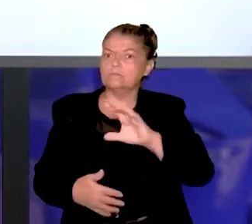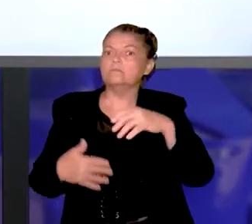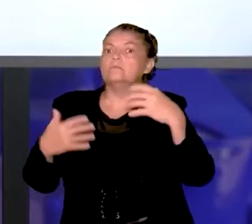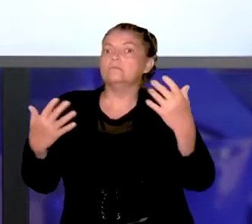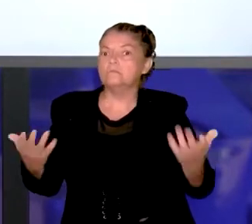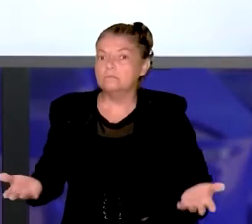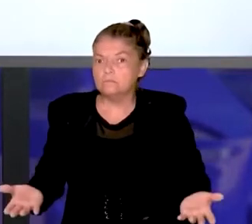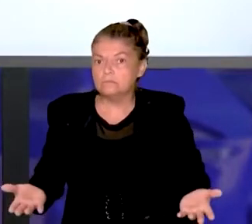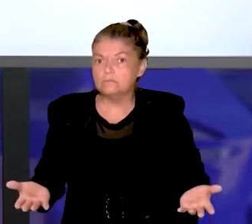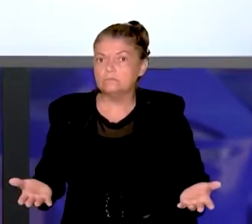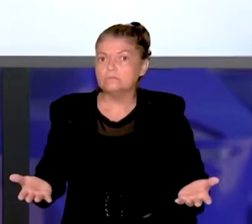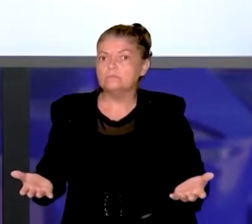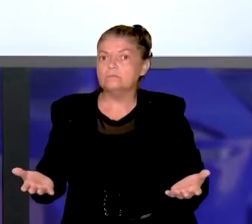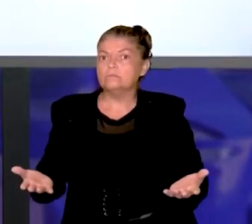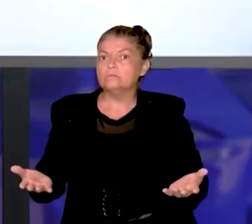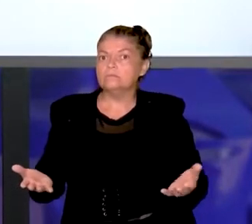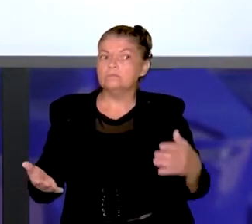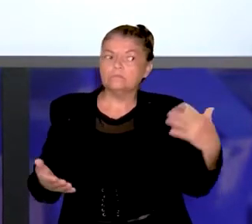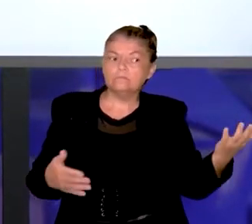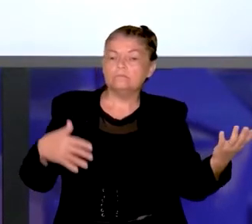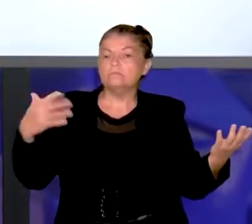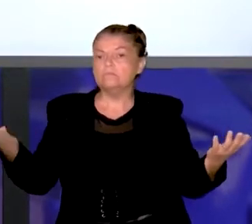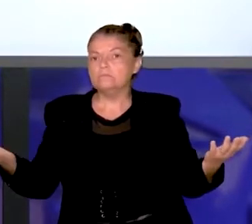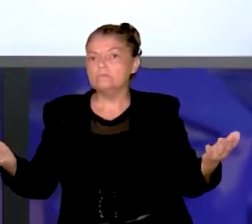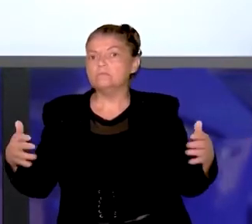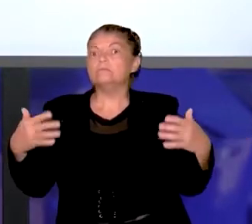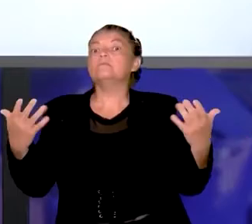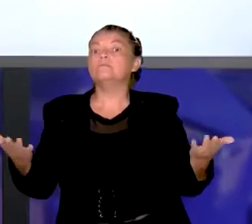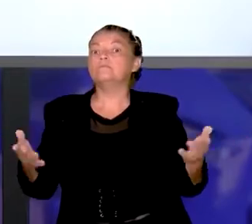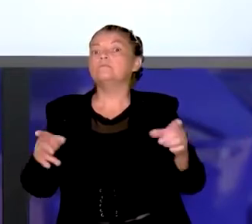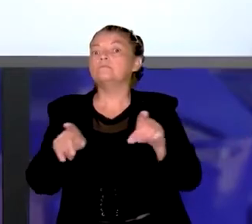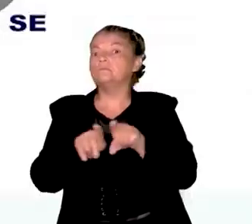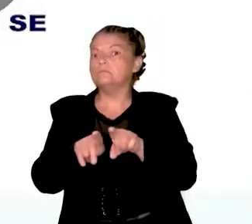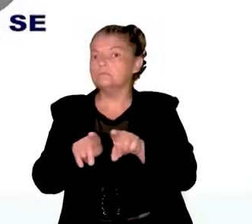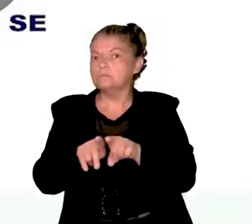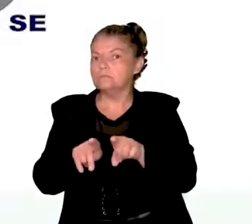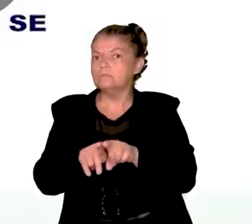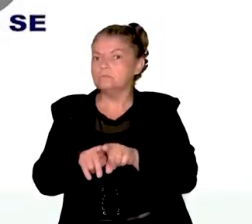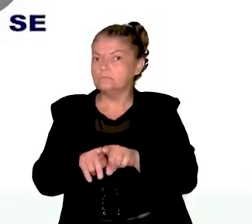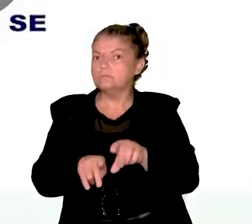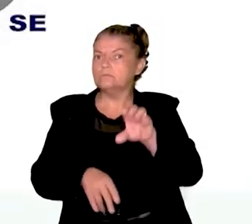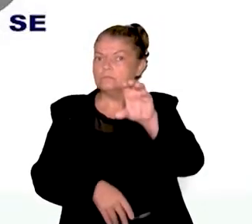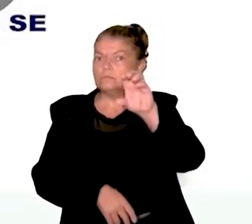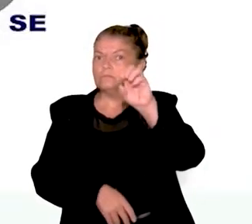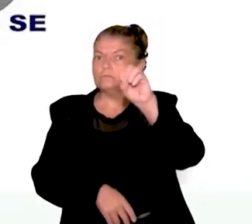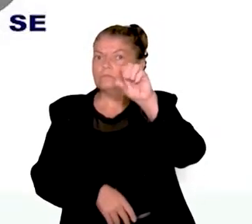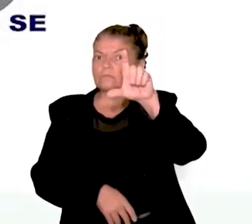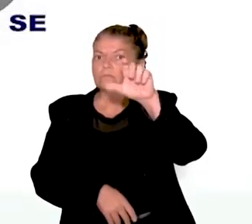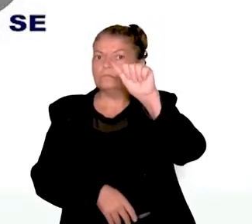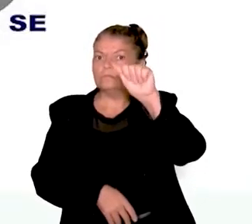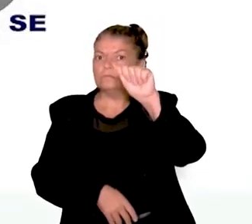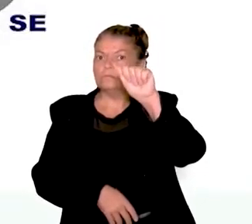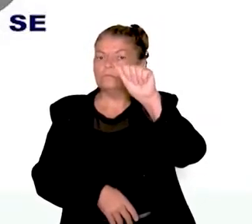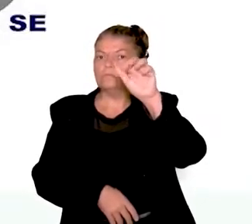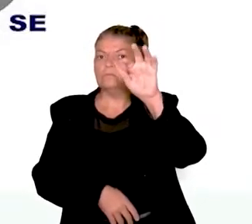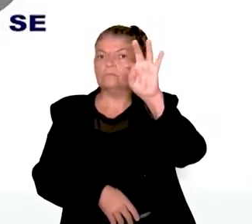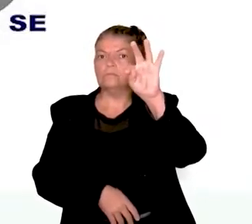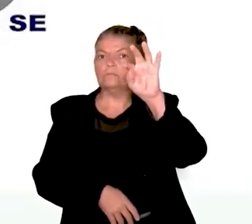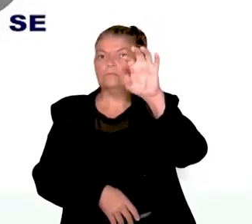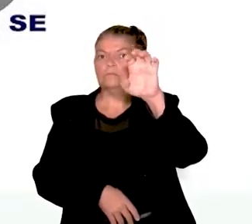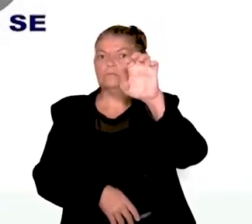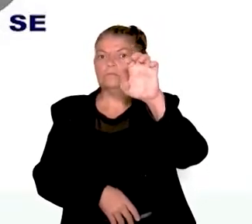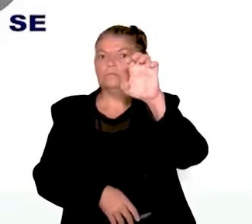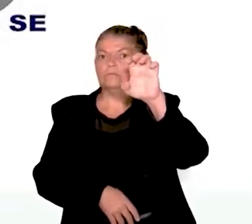intermédio, entre um ponto cardeal e outro, se dá também os pontos colaterais, que entre o leste e o